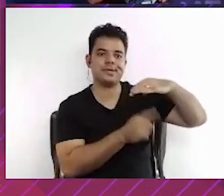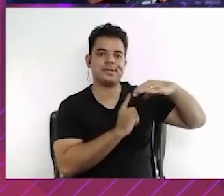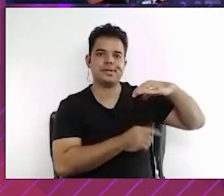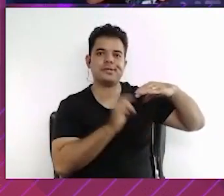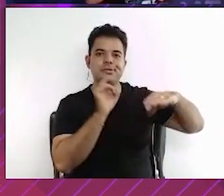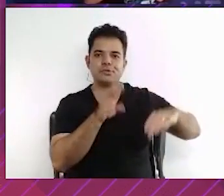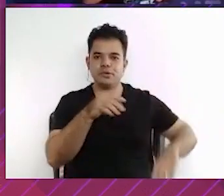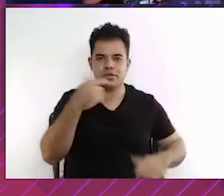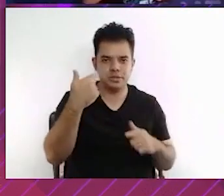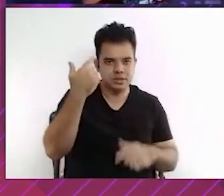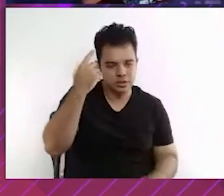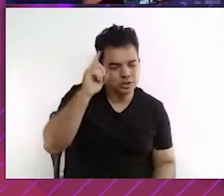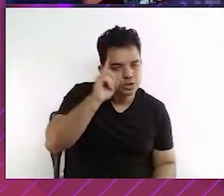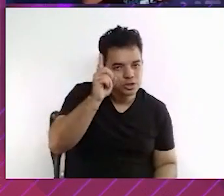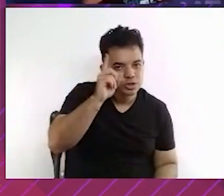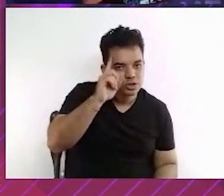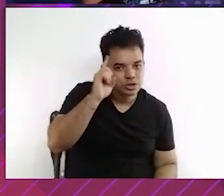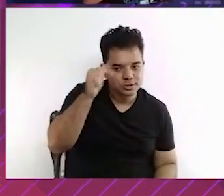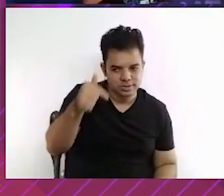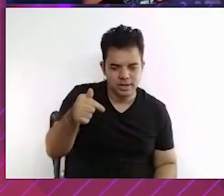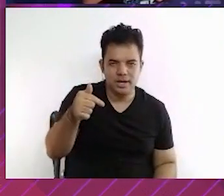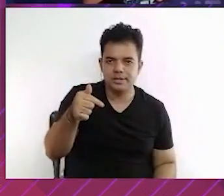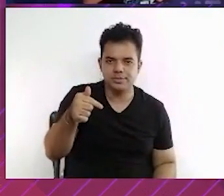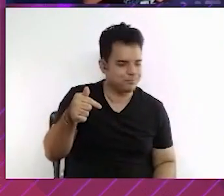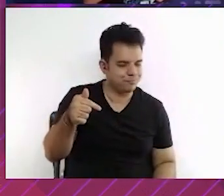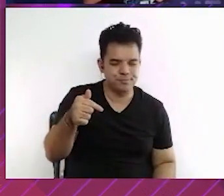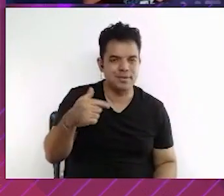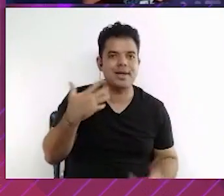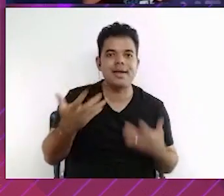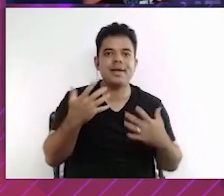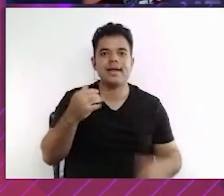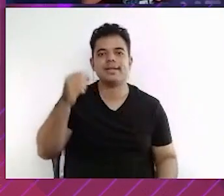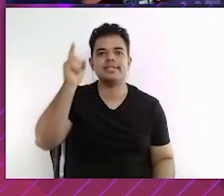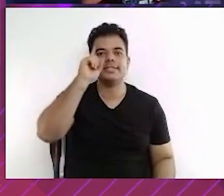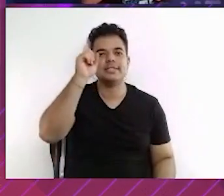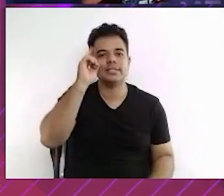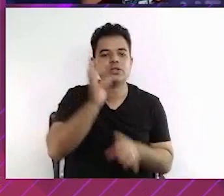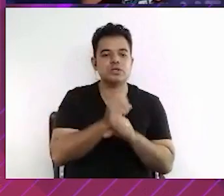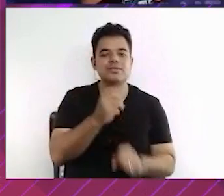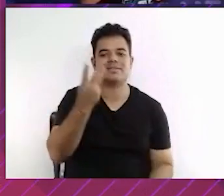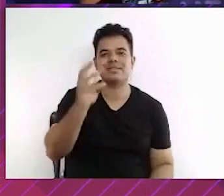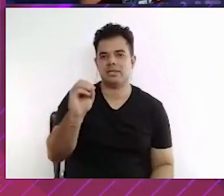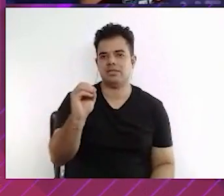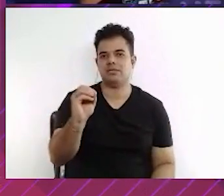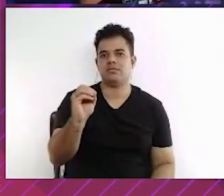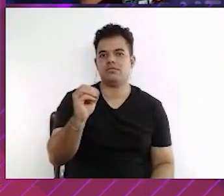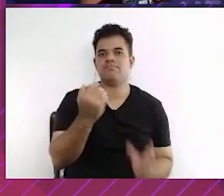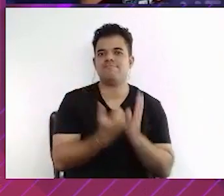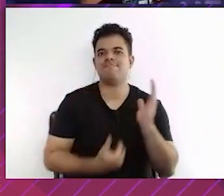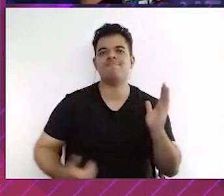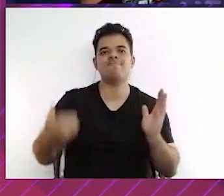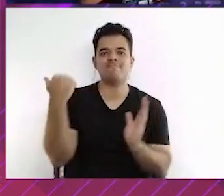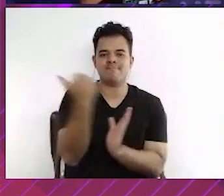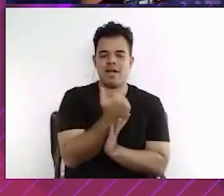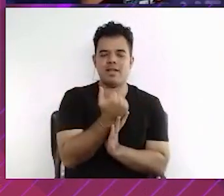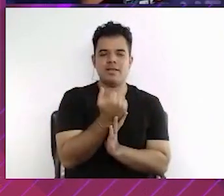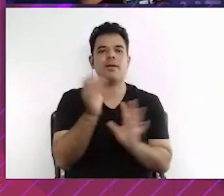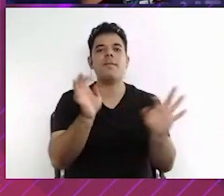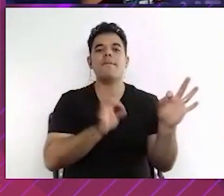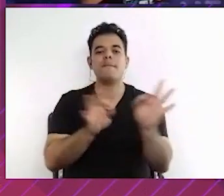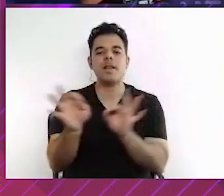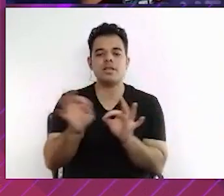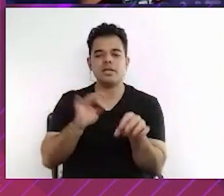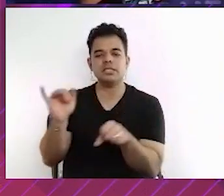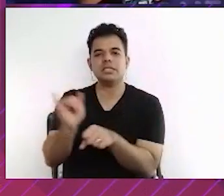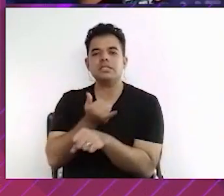dias. Ele queria mais tempo, ele queria 30 dias, porque ele queria poder fazer um planejamento estratégico